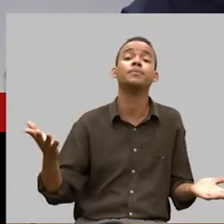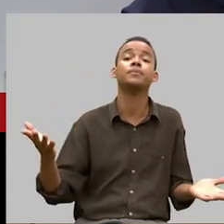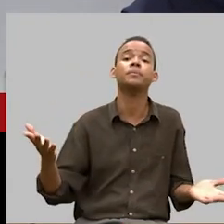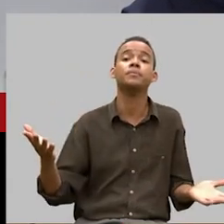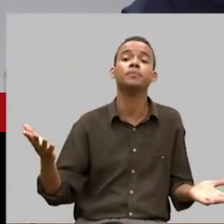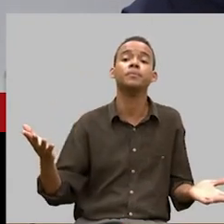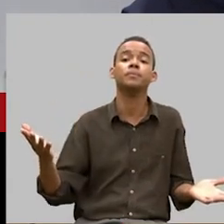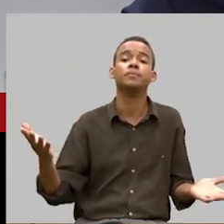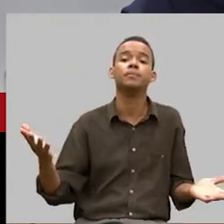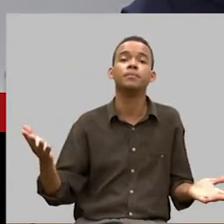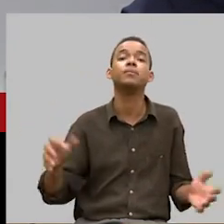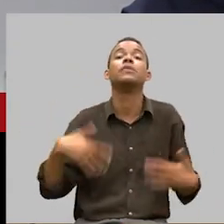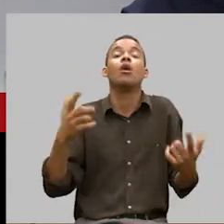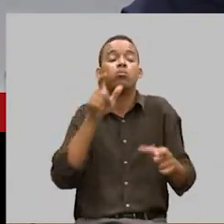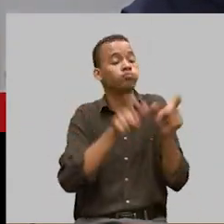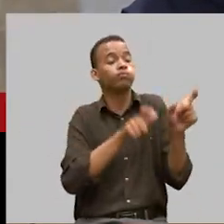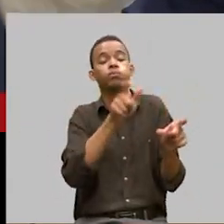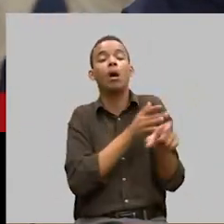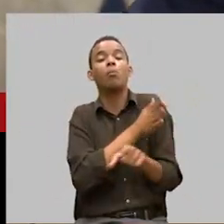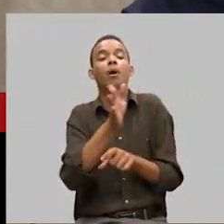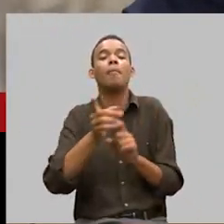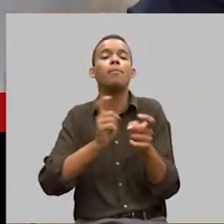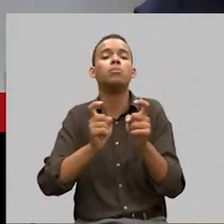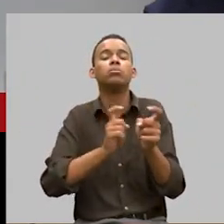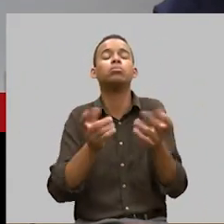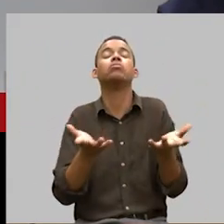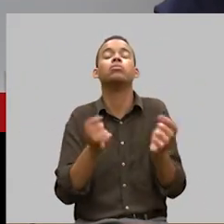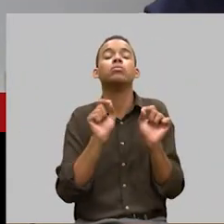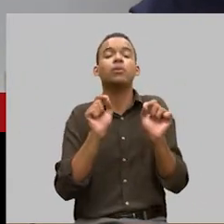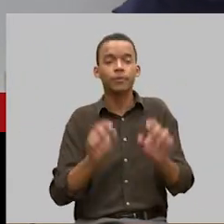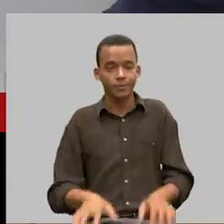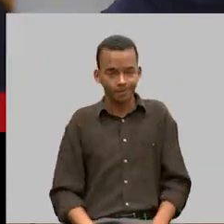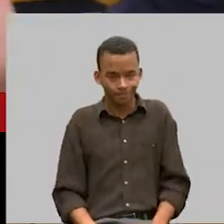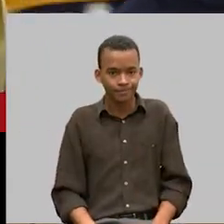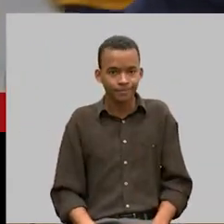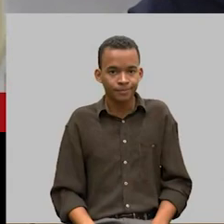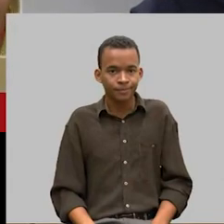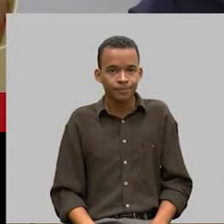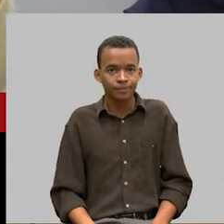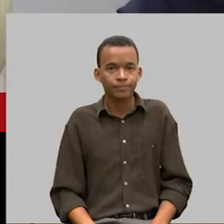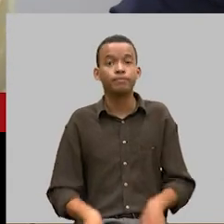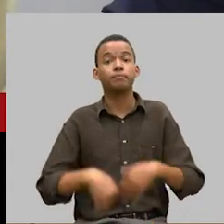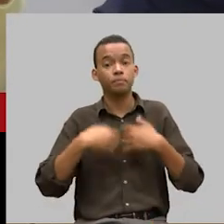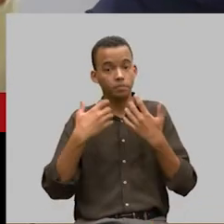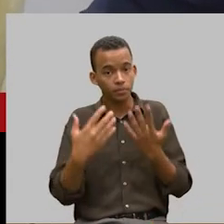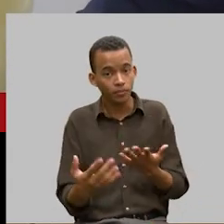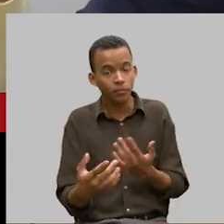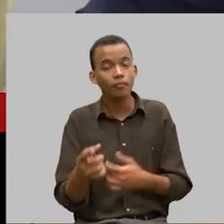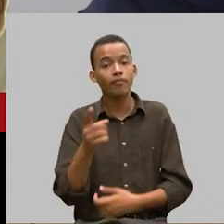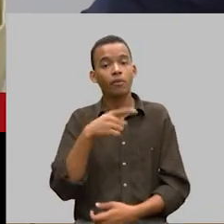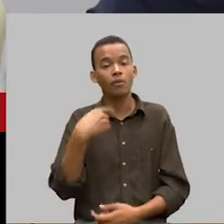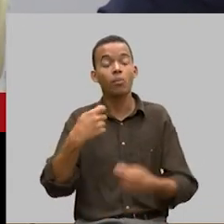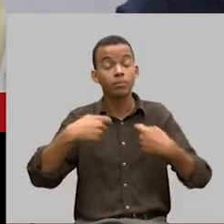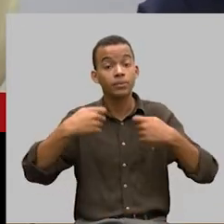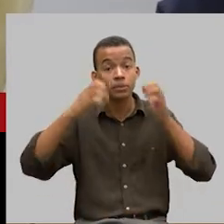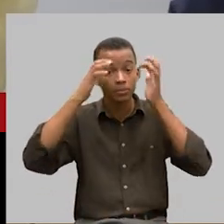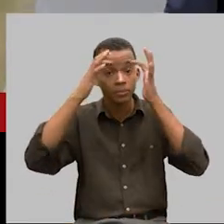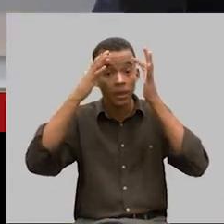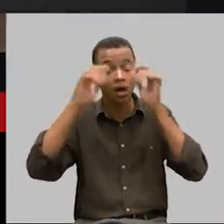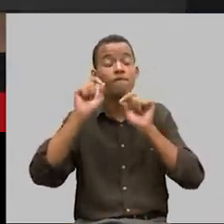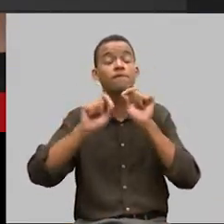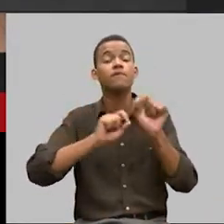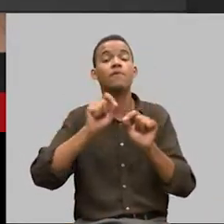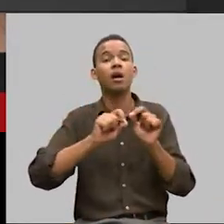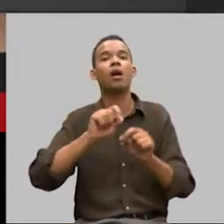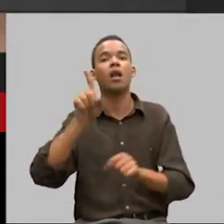então quem que foi que foi chamado Então o que a gente precisa fazer é botou